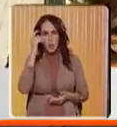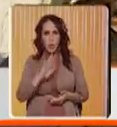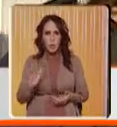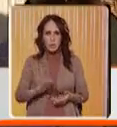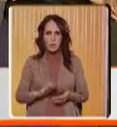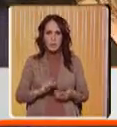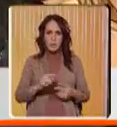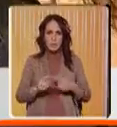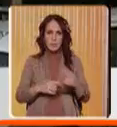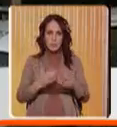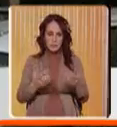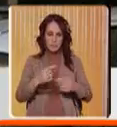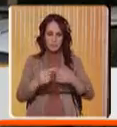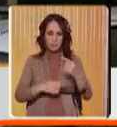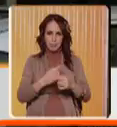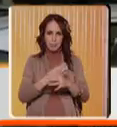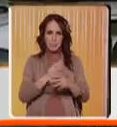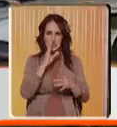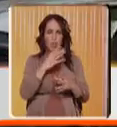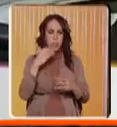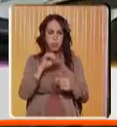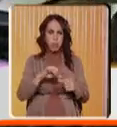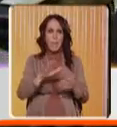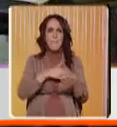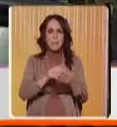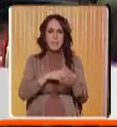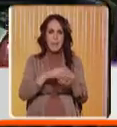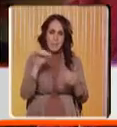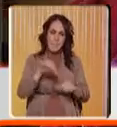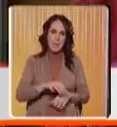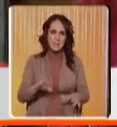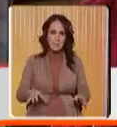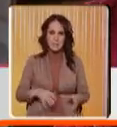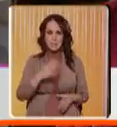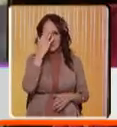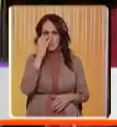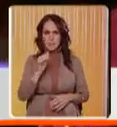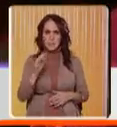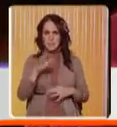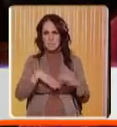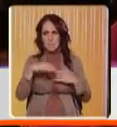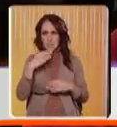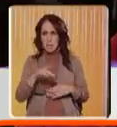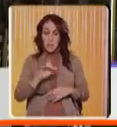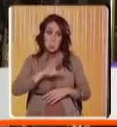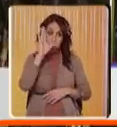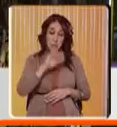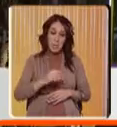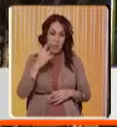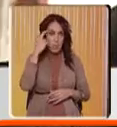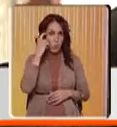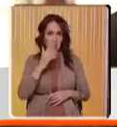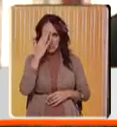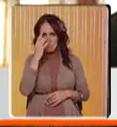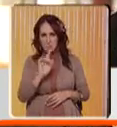grelhados de churrasco. Se for com muita gordura, muita manteiga, talvez faça. Ah, se fazem, eu não sei, eu adoro. Acho que